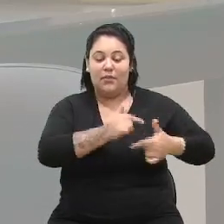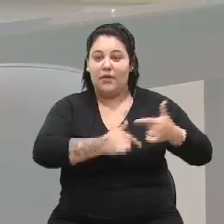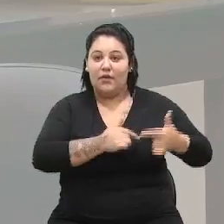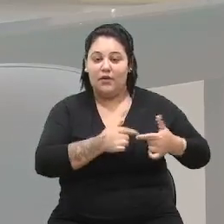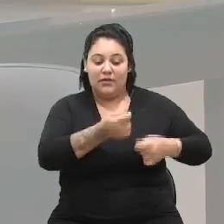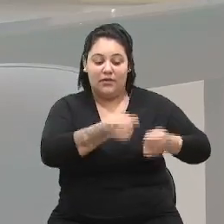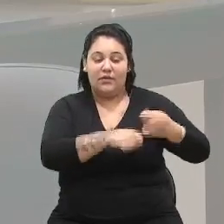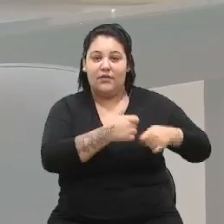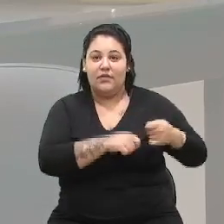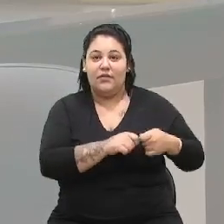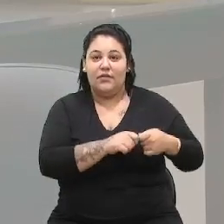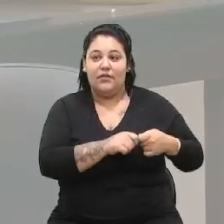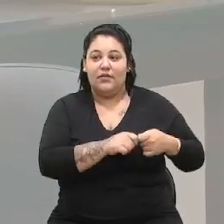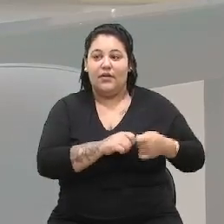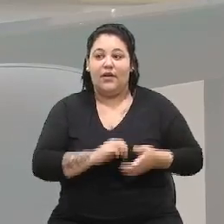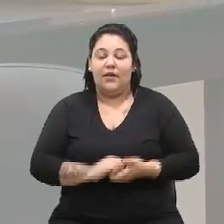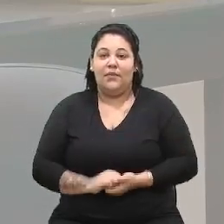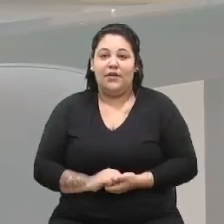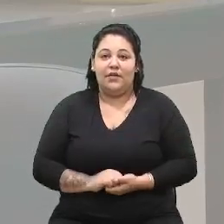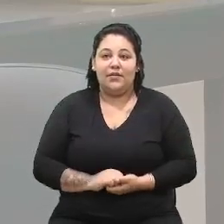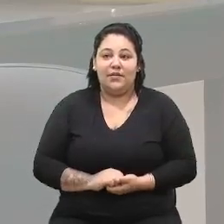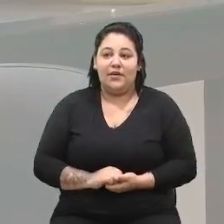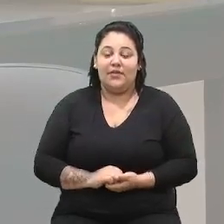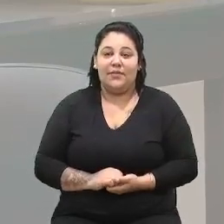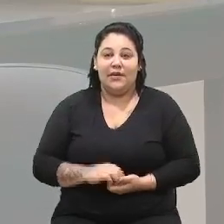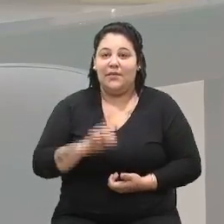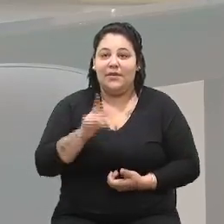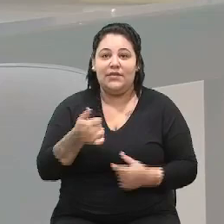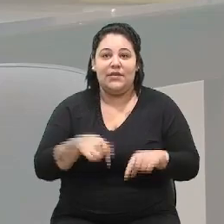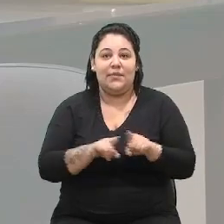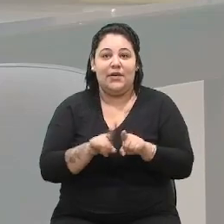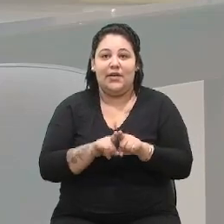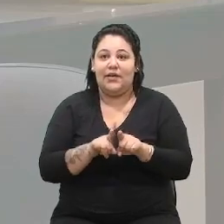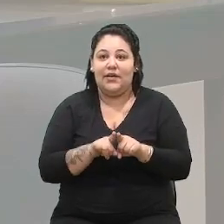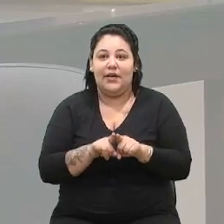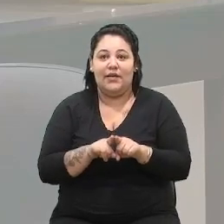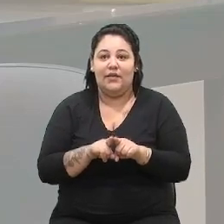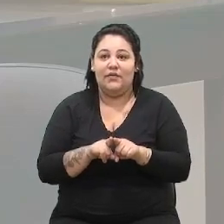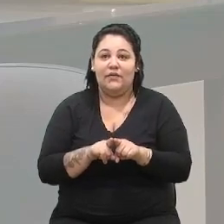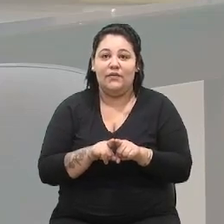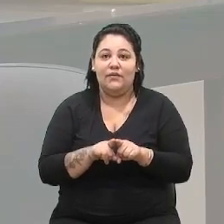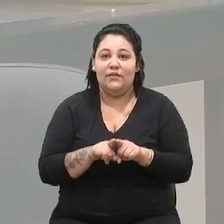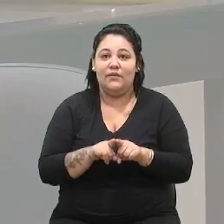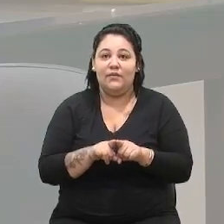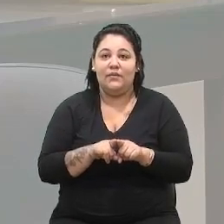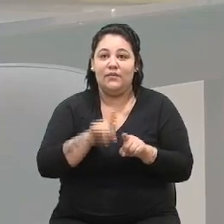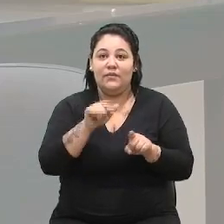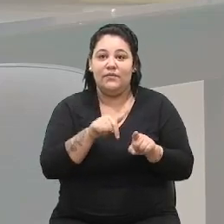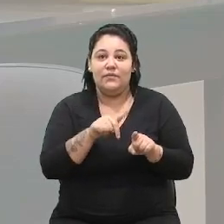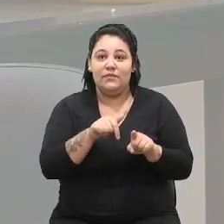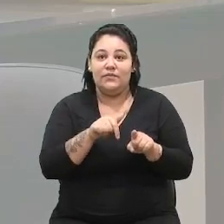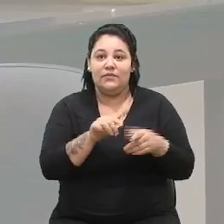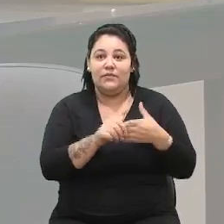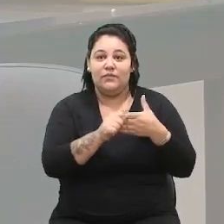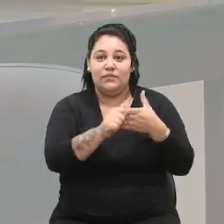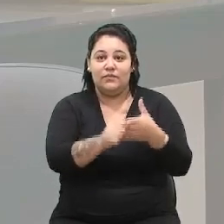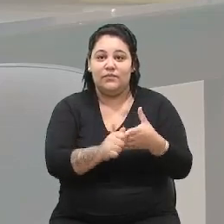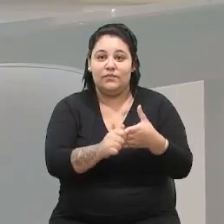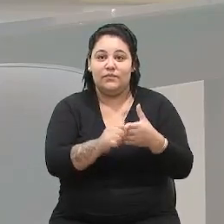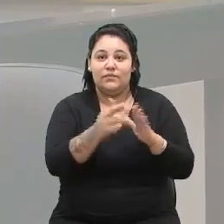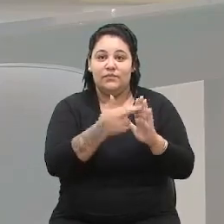administrativos internos e de prover respectivos cargos. O regimento interno desta Casa, no